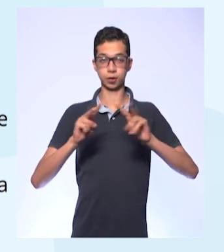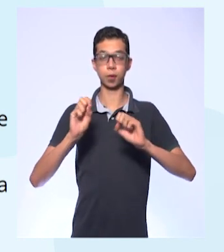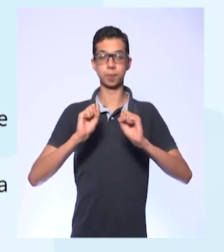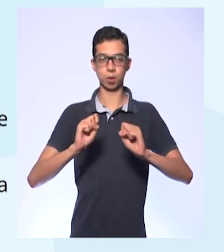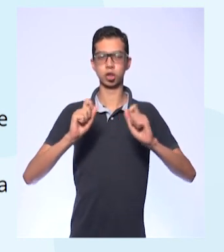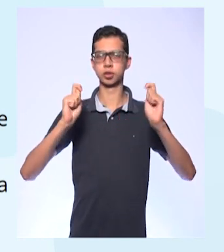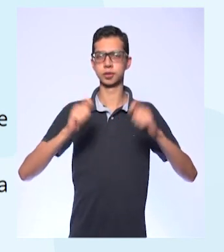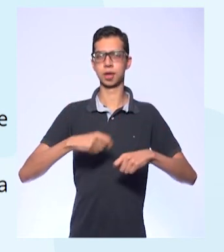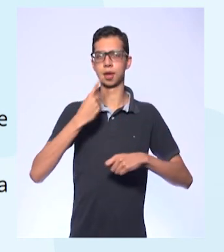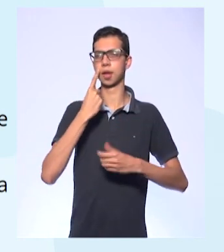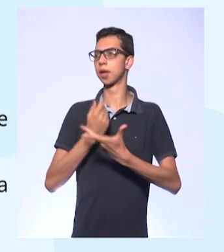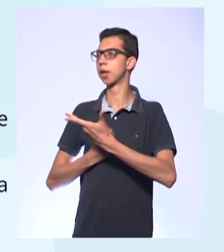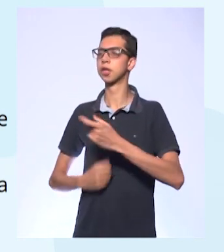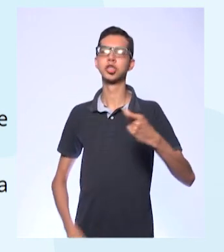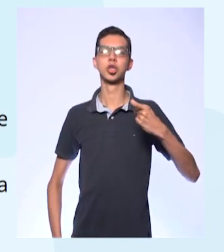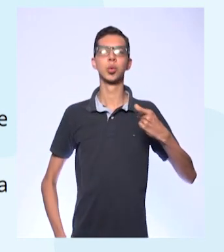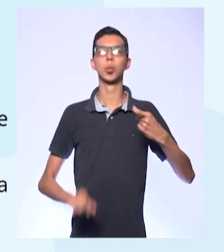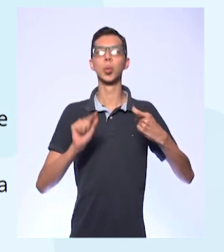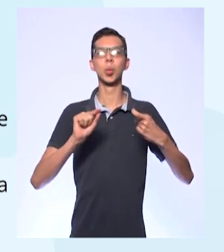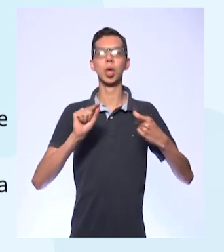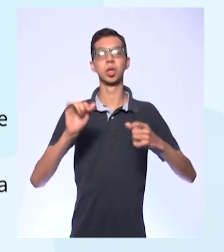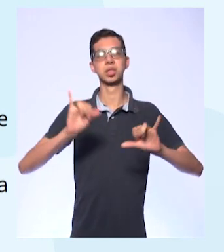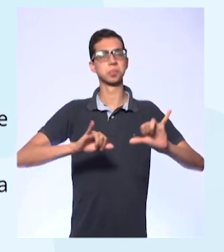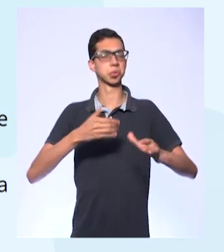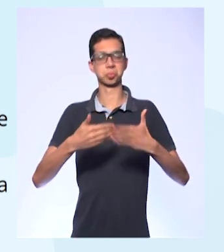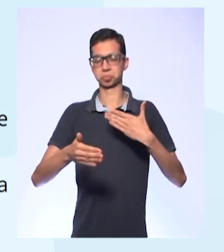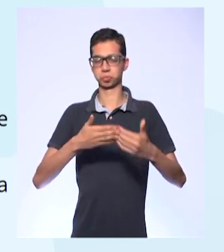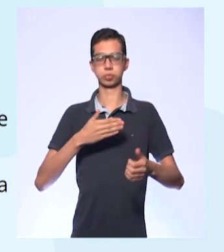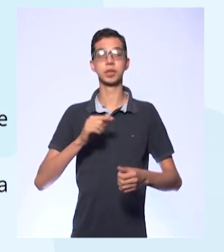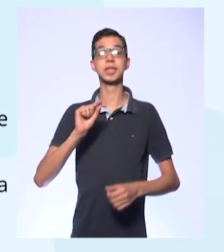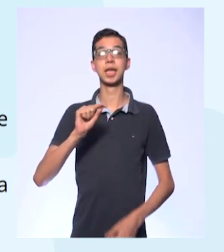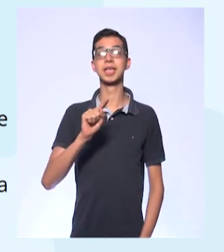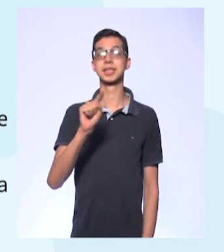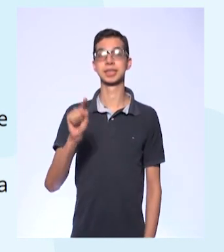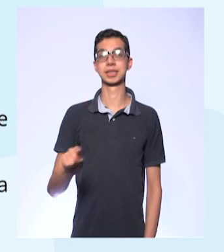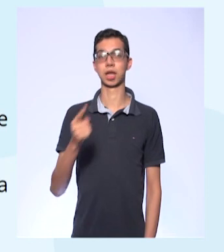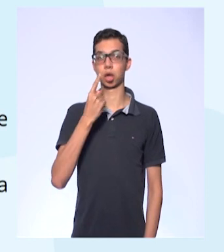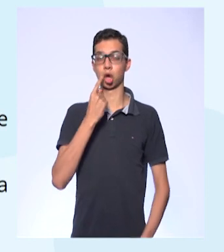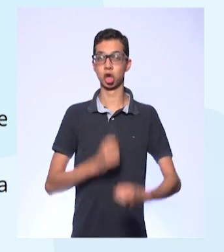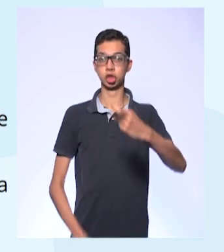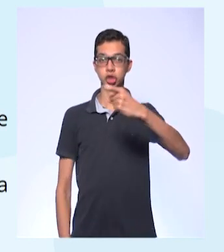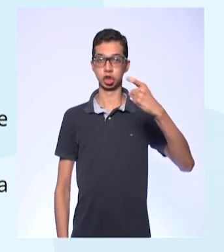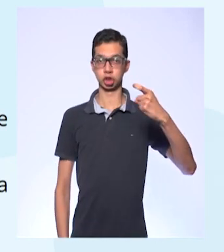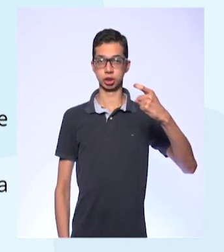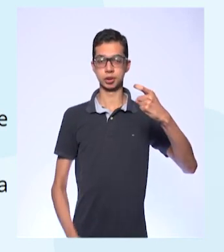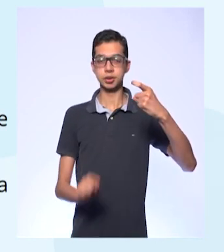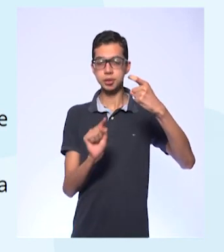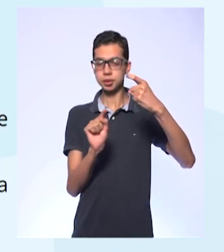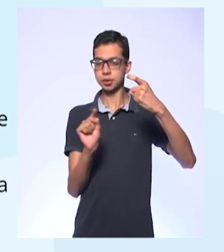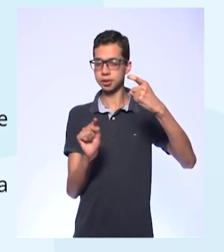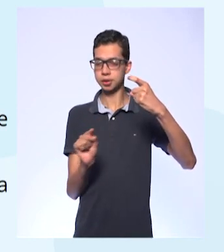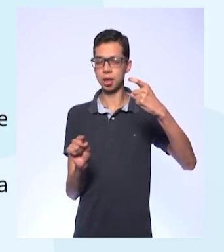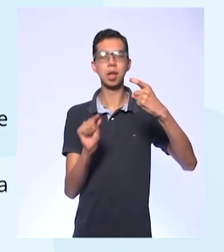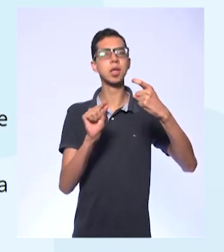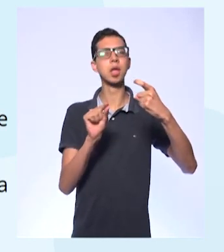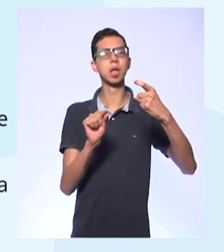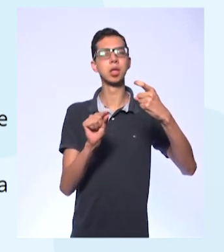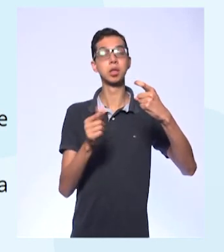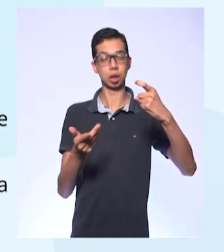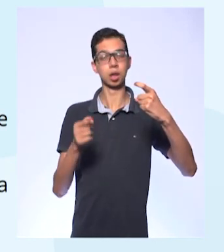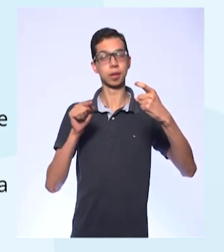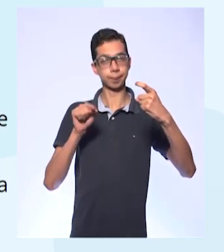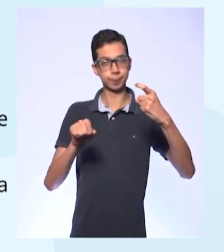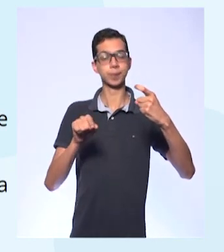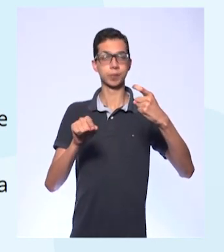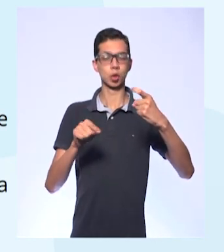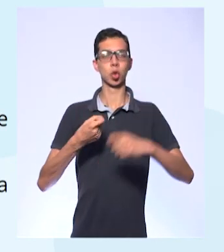X? O X é um elemento químico qualquer. Quem é o Z que está abaixo do lado esquerdo do elemento? É o número atômico. E